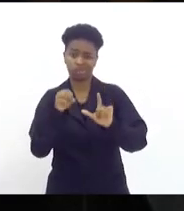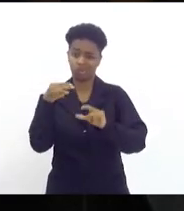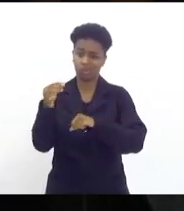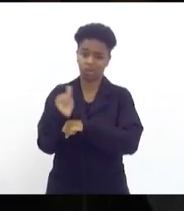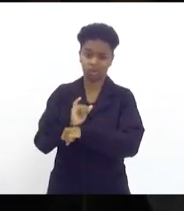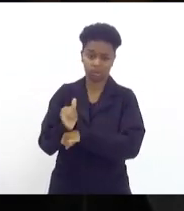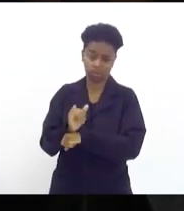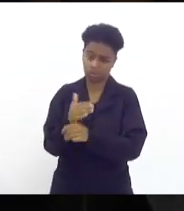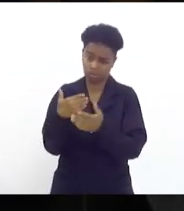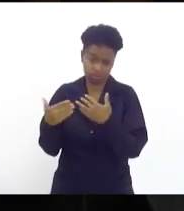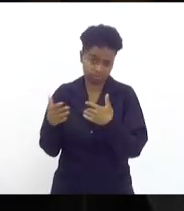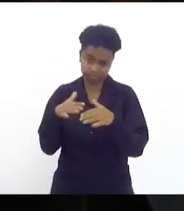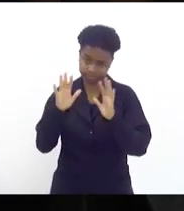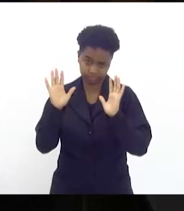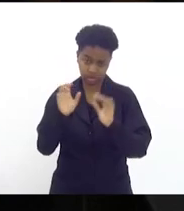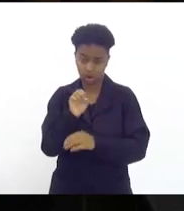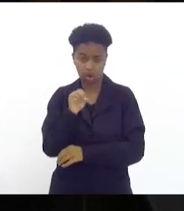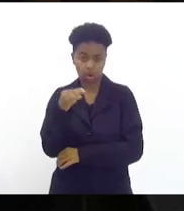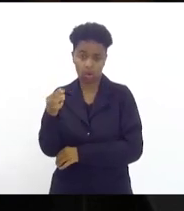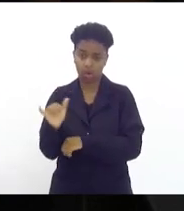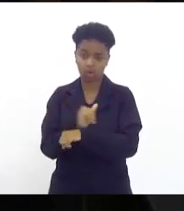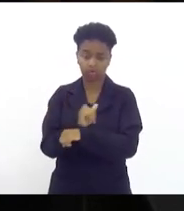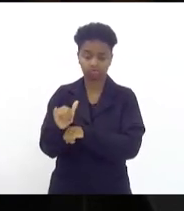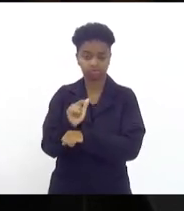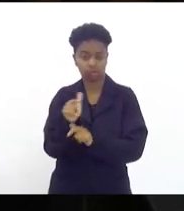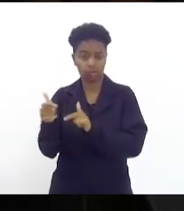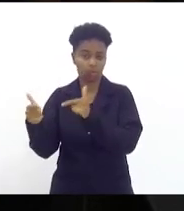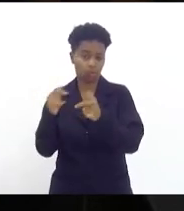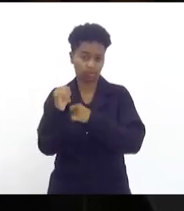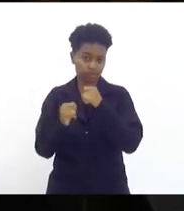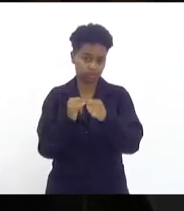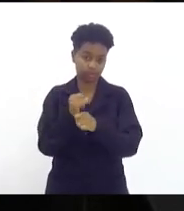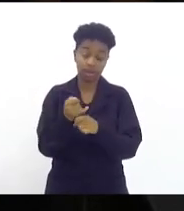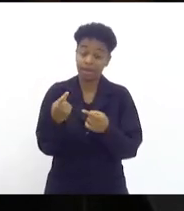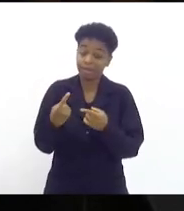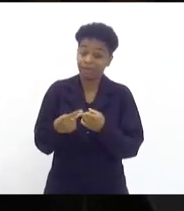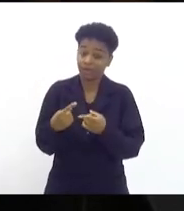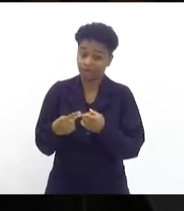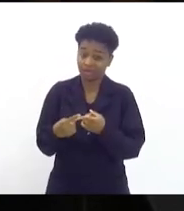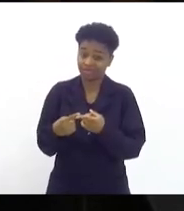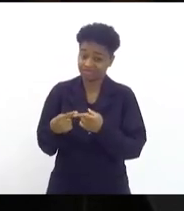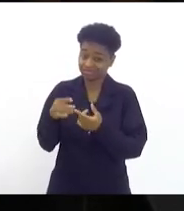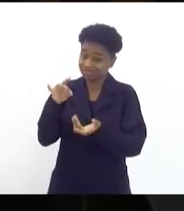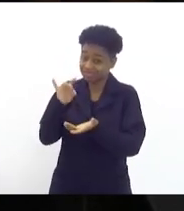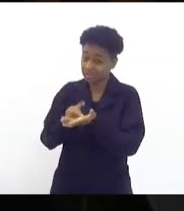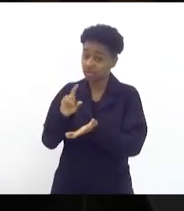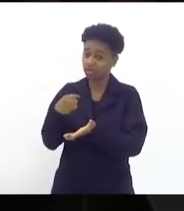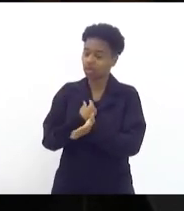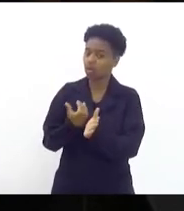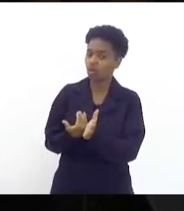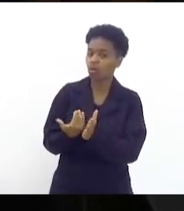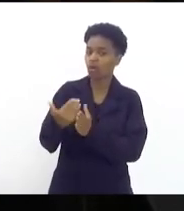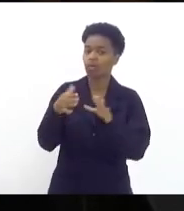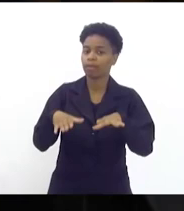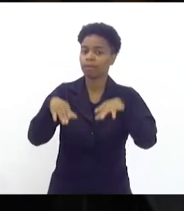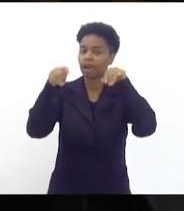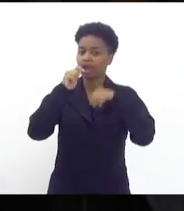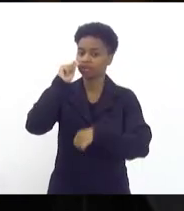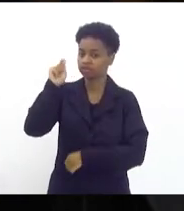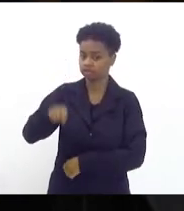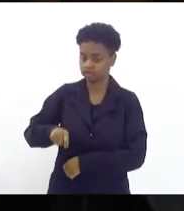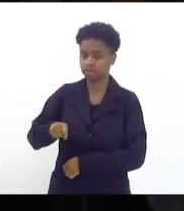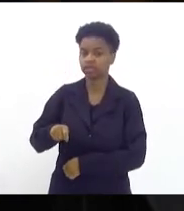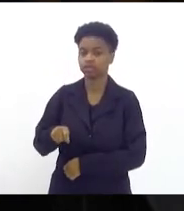enfim outra metodologia de internet Afinal nos originamos lá do Palácio Tiradentes